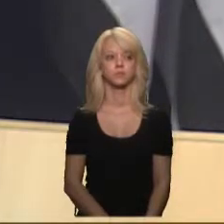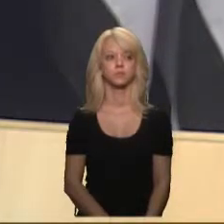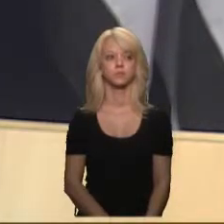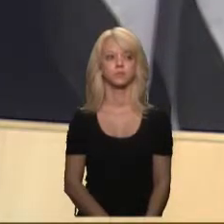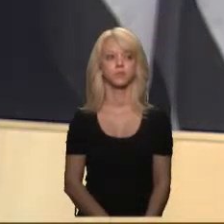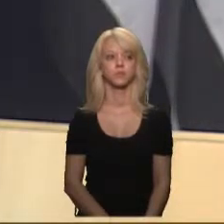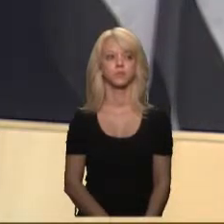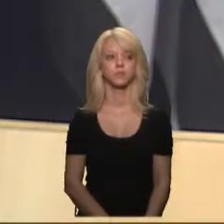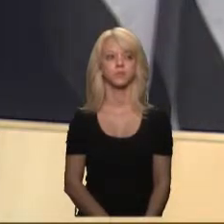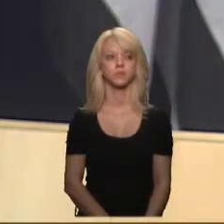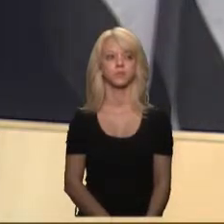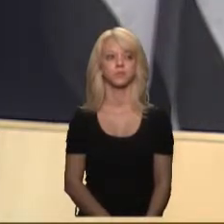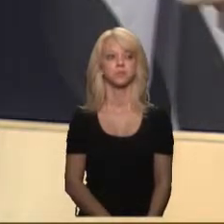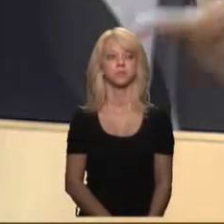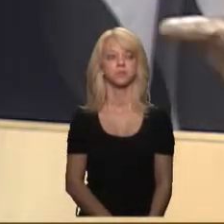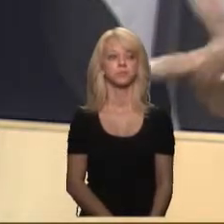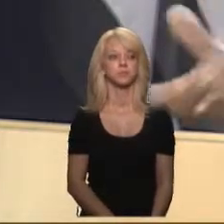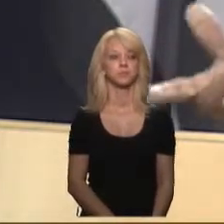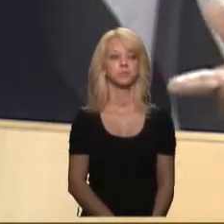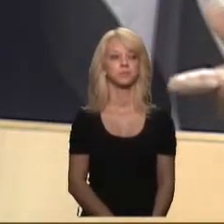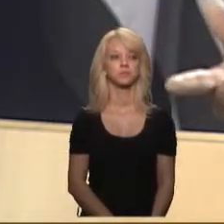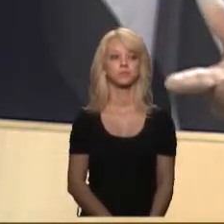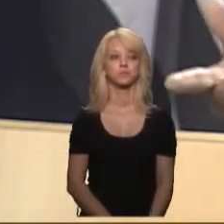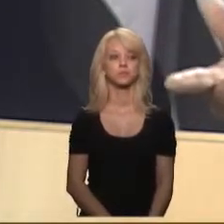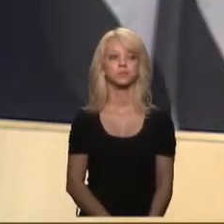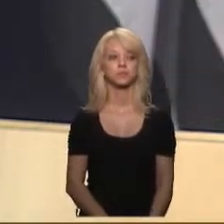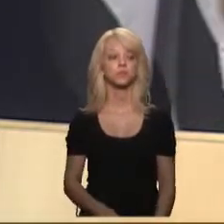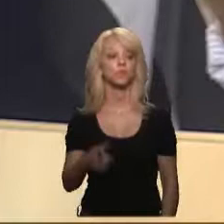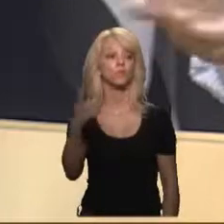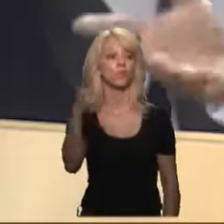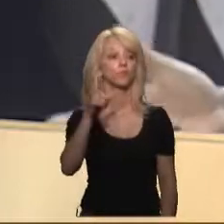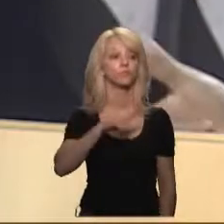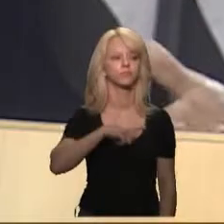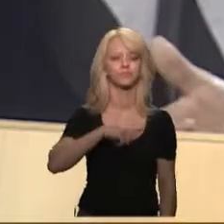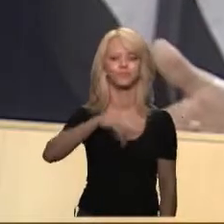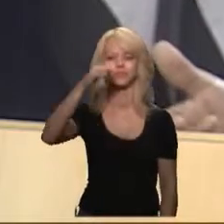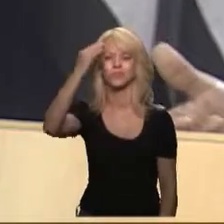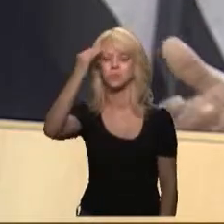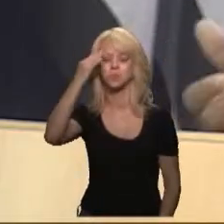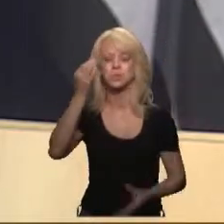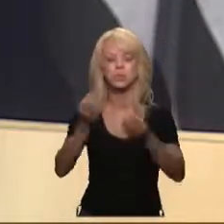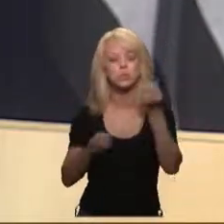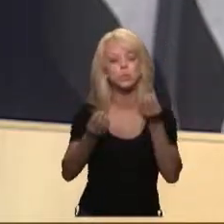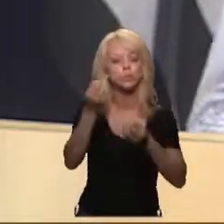comer, mas ela plantar para ela colher, para ela sobreviver.